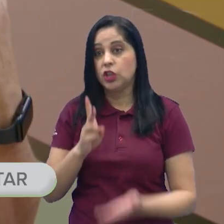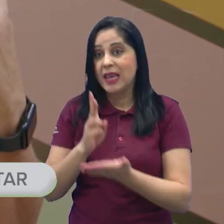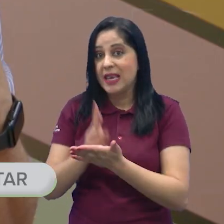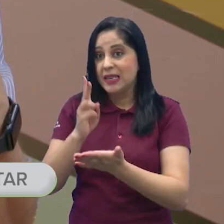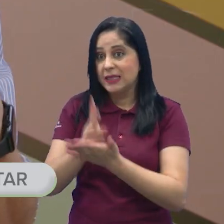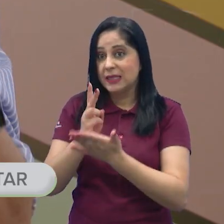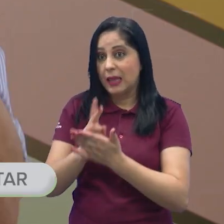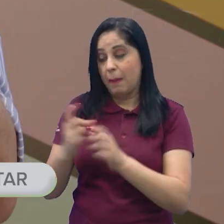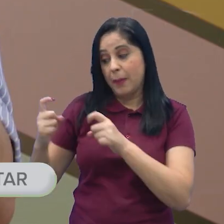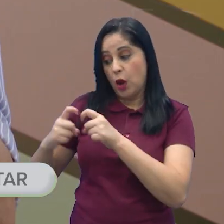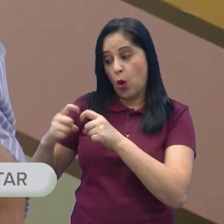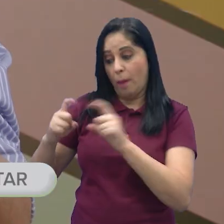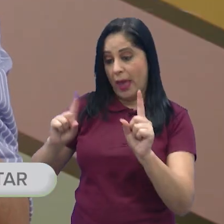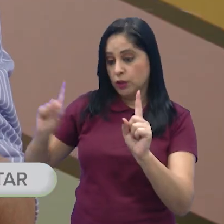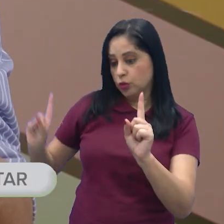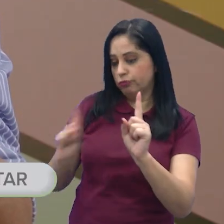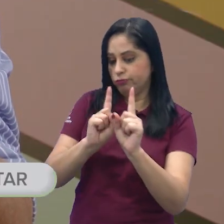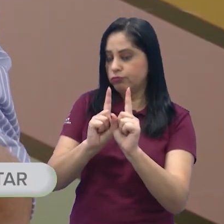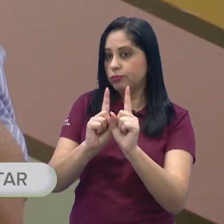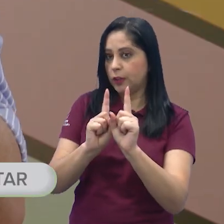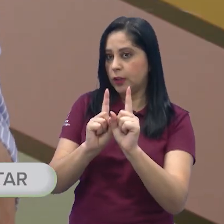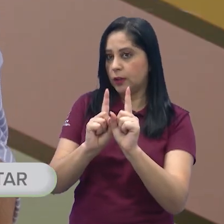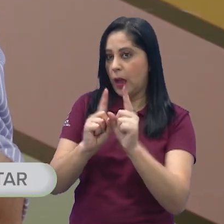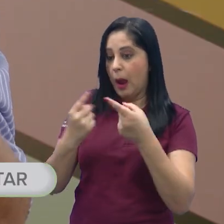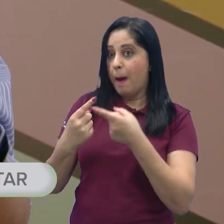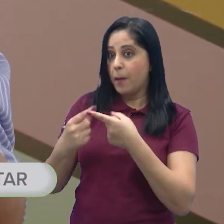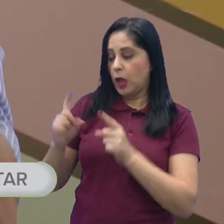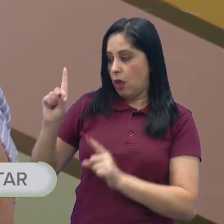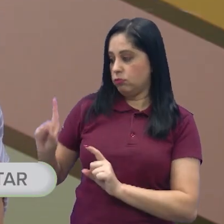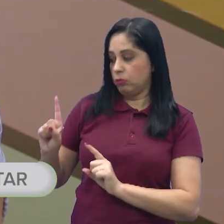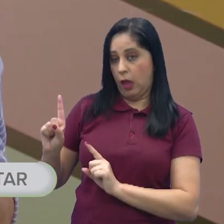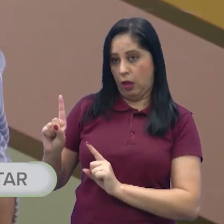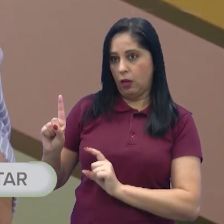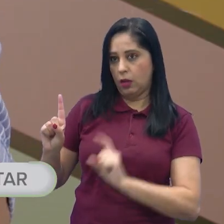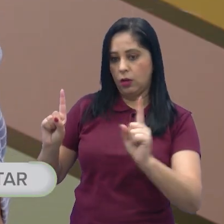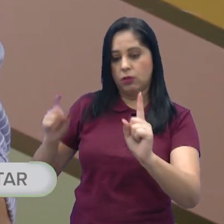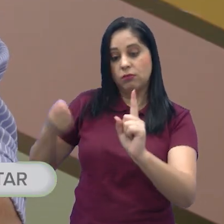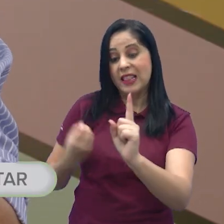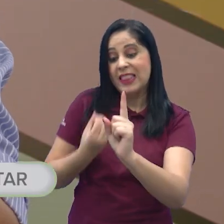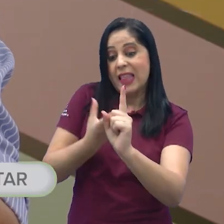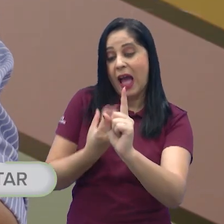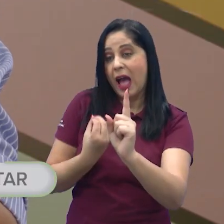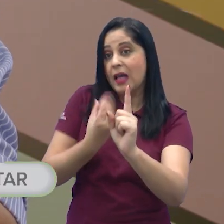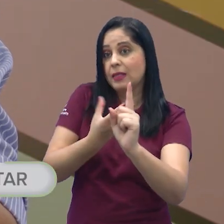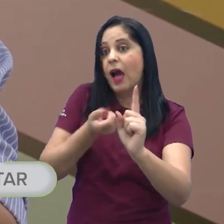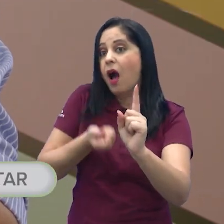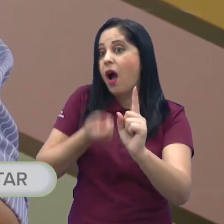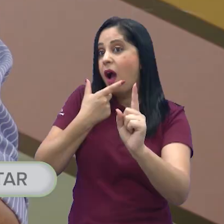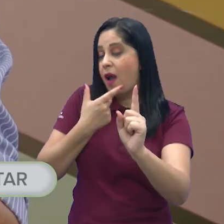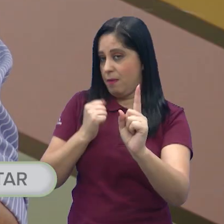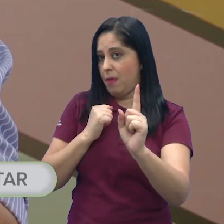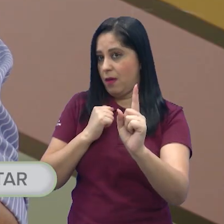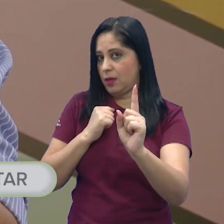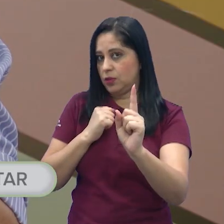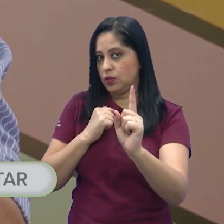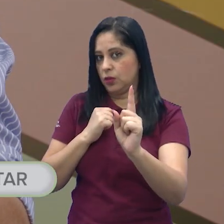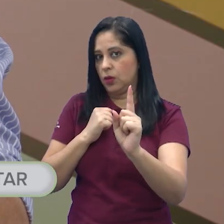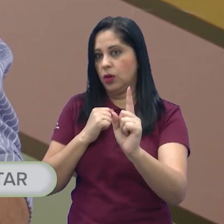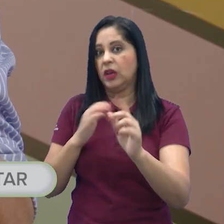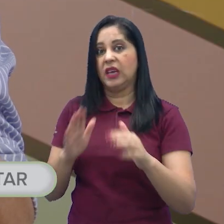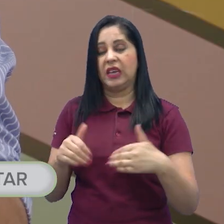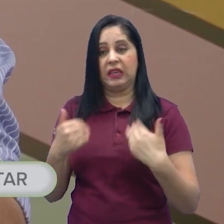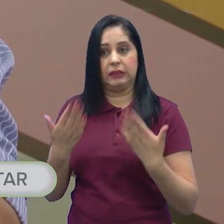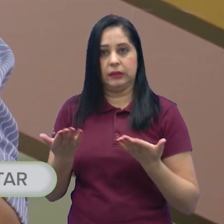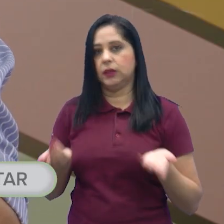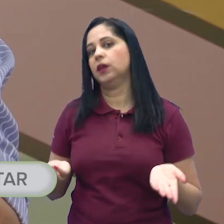acompanhamento do psiquiatra. É ele que está dando a medicação, é ele que espera um resultado daquela medicação. Então, e